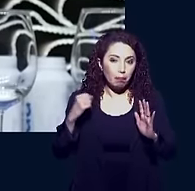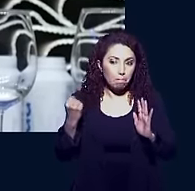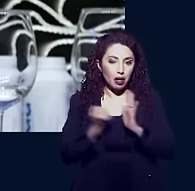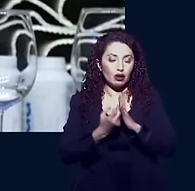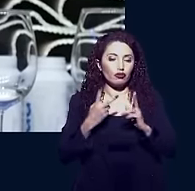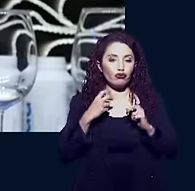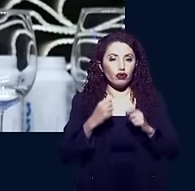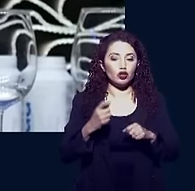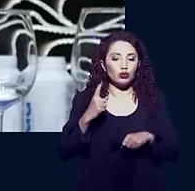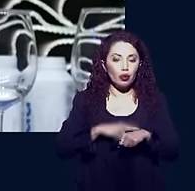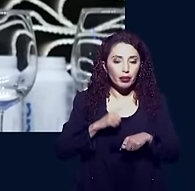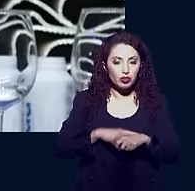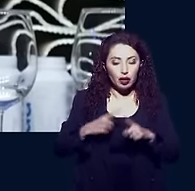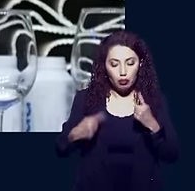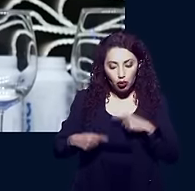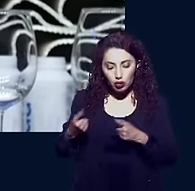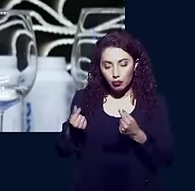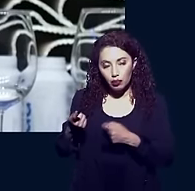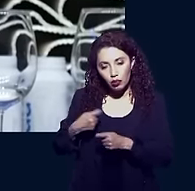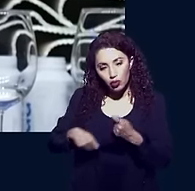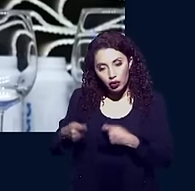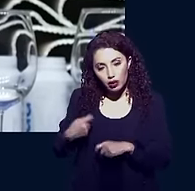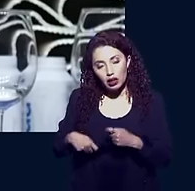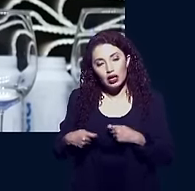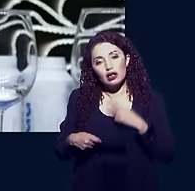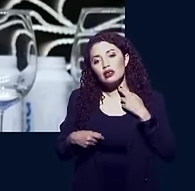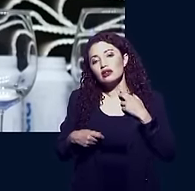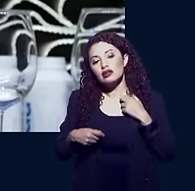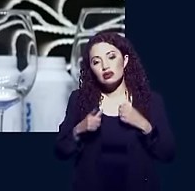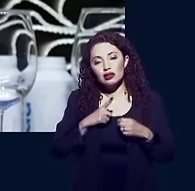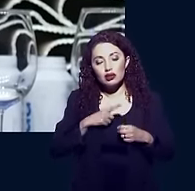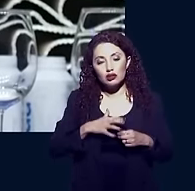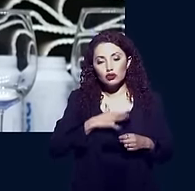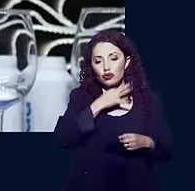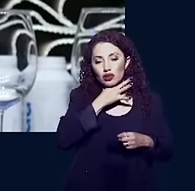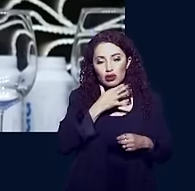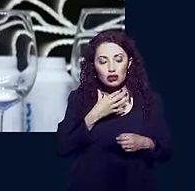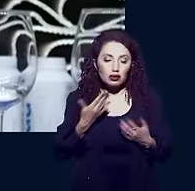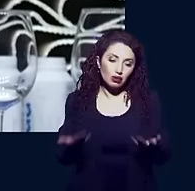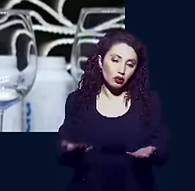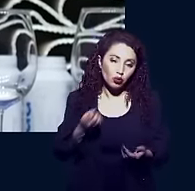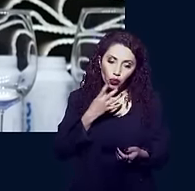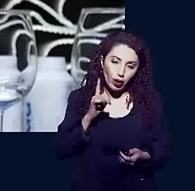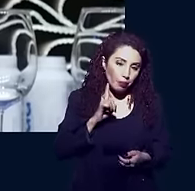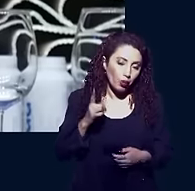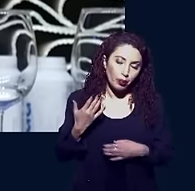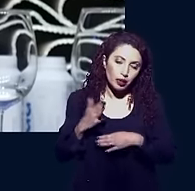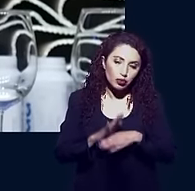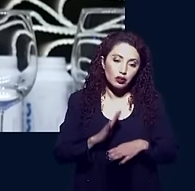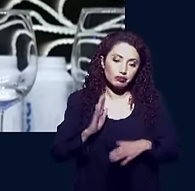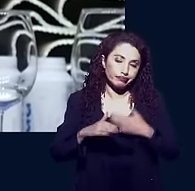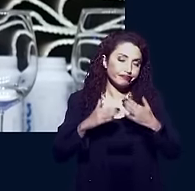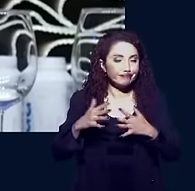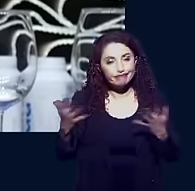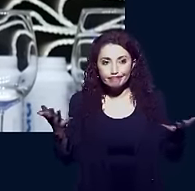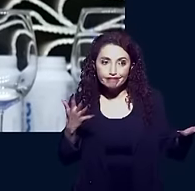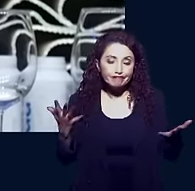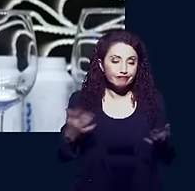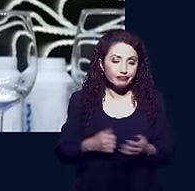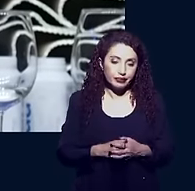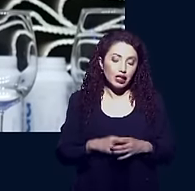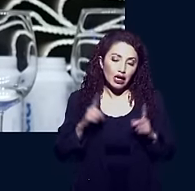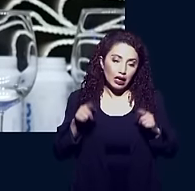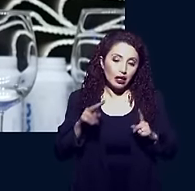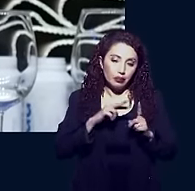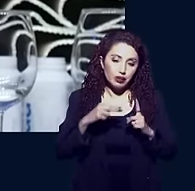no momento que a política monetária tá no seu máximo de aperto isso em geral não é bom para crescimento então enfim essa é a